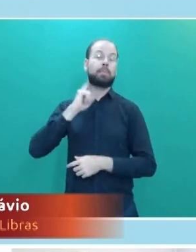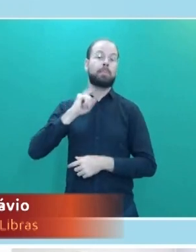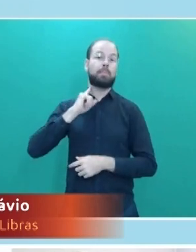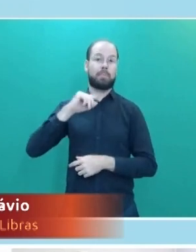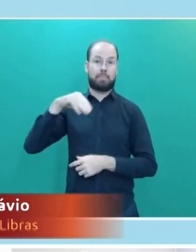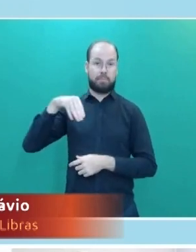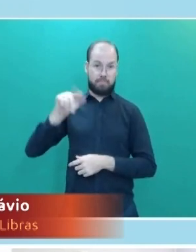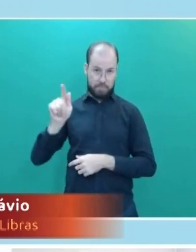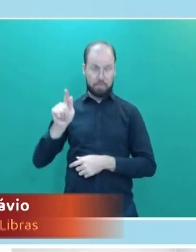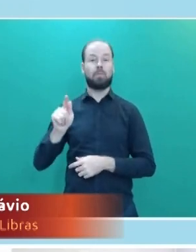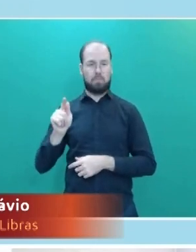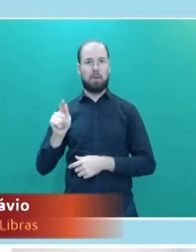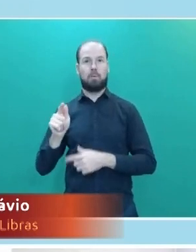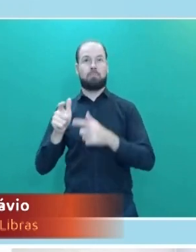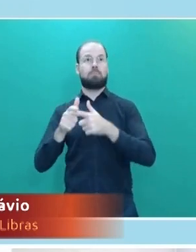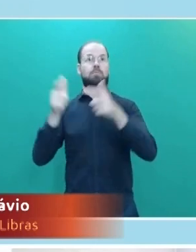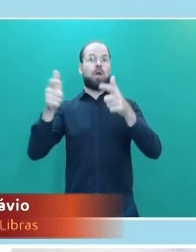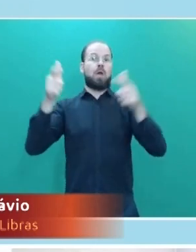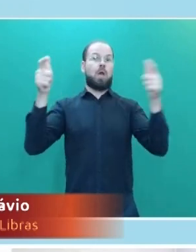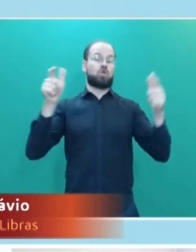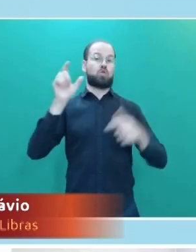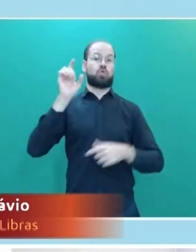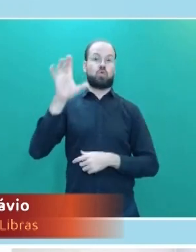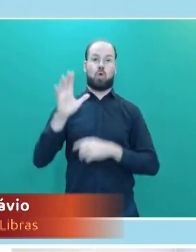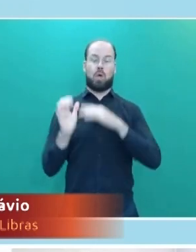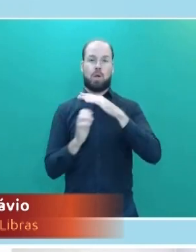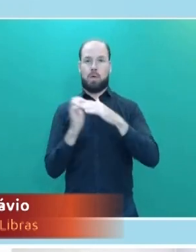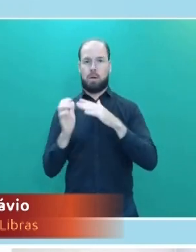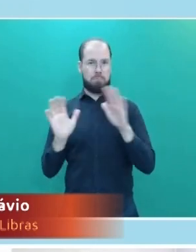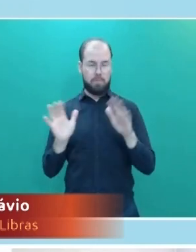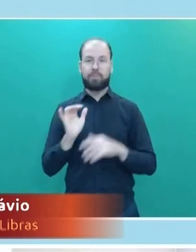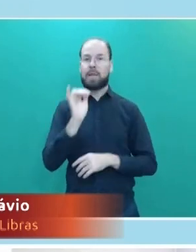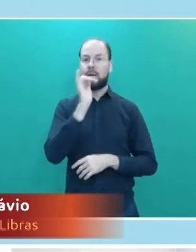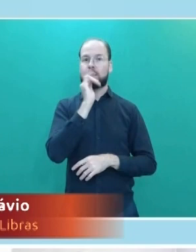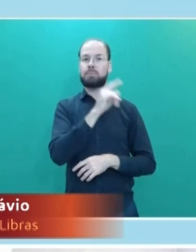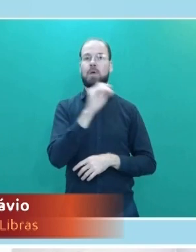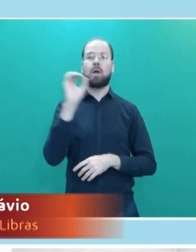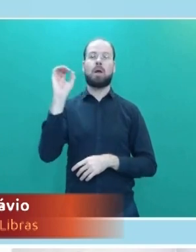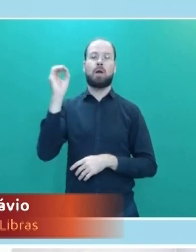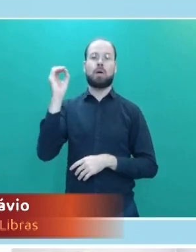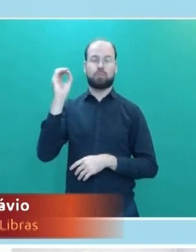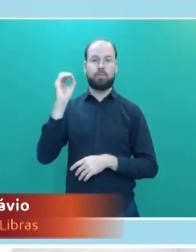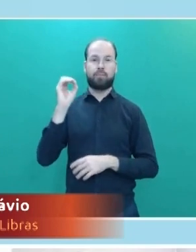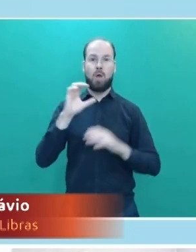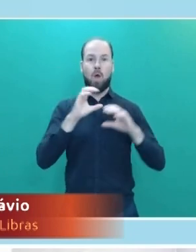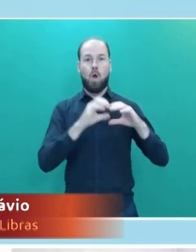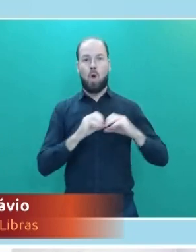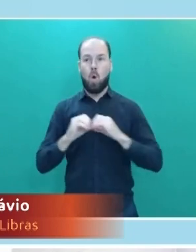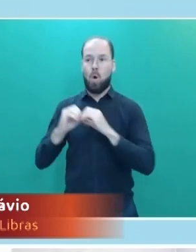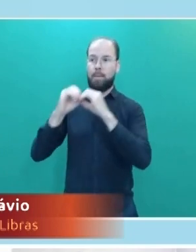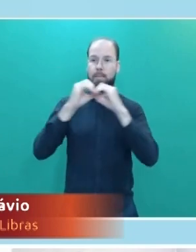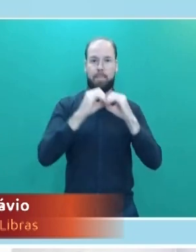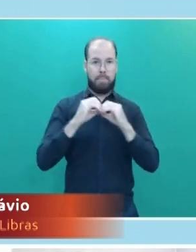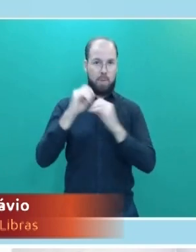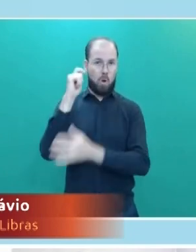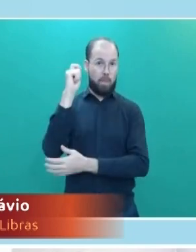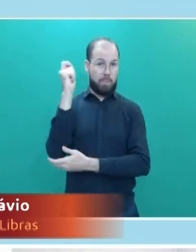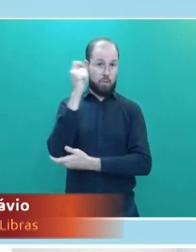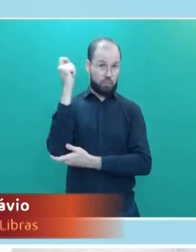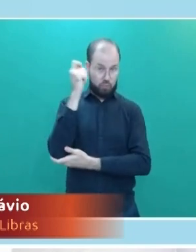grandes empresas. Por exemplo, em Rio Grande do Sul, essas cooperativas juntavam